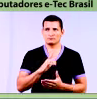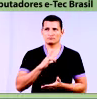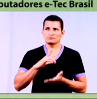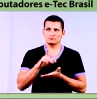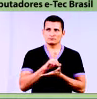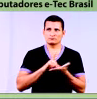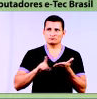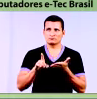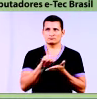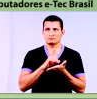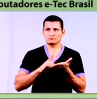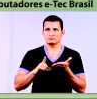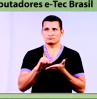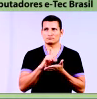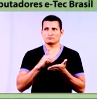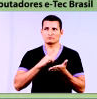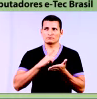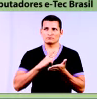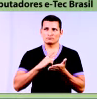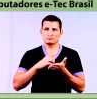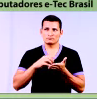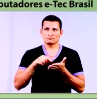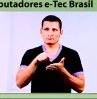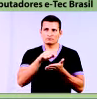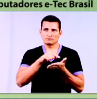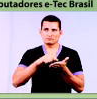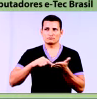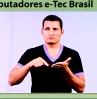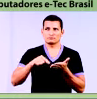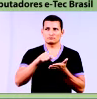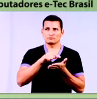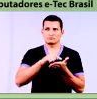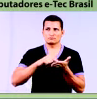rígidos, aqui tem as trilhas, né? Nesse sentido eu tenho trilha,